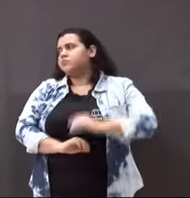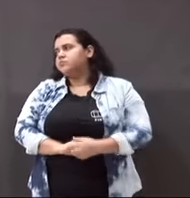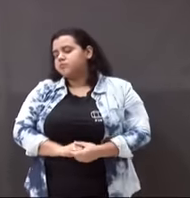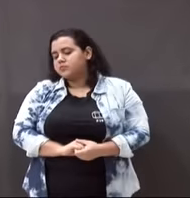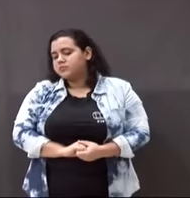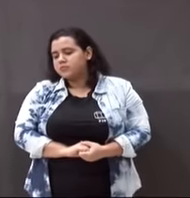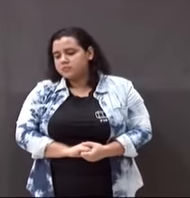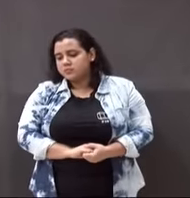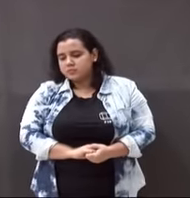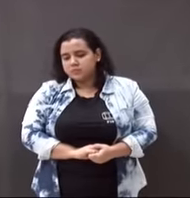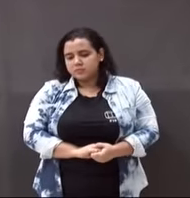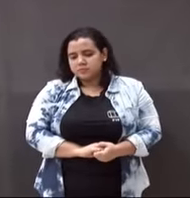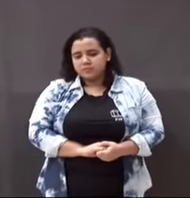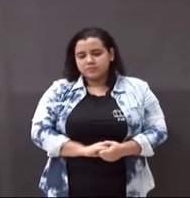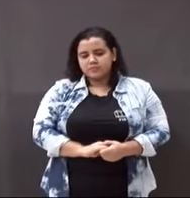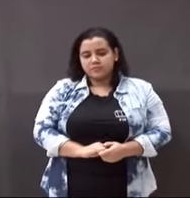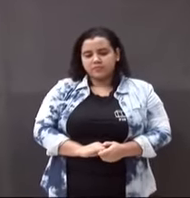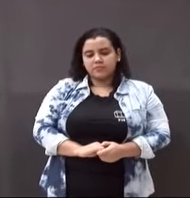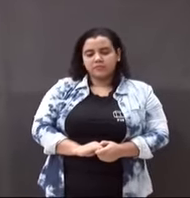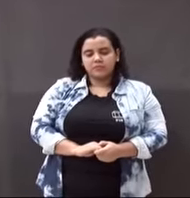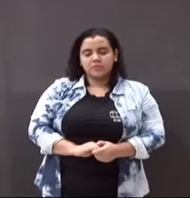Sabe por que o barco de Pedro vem vazio?